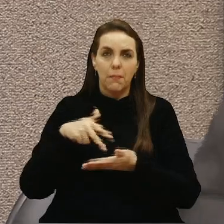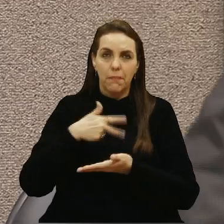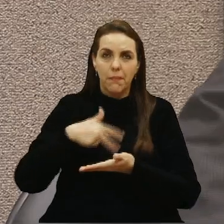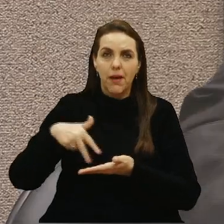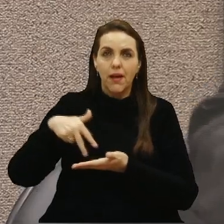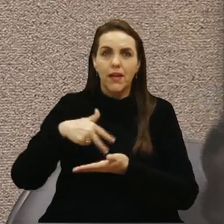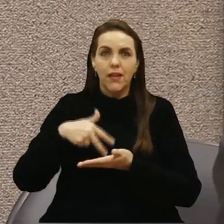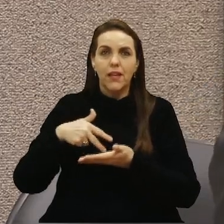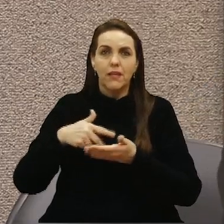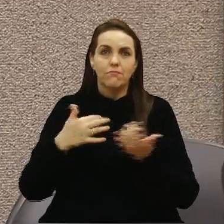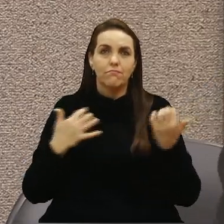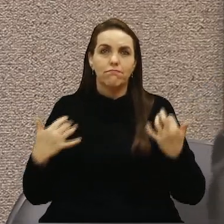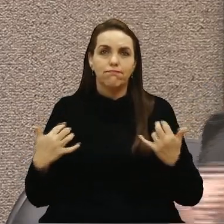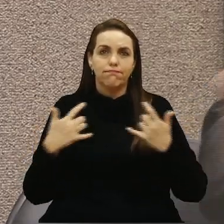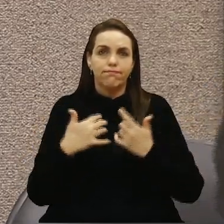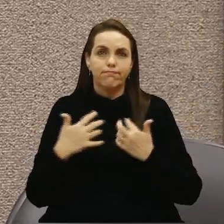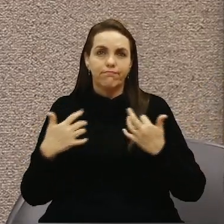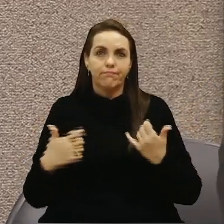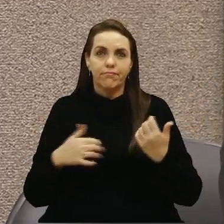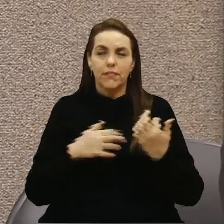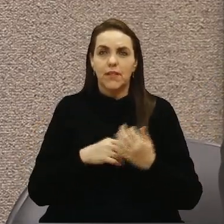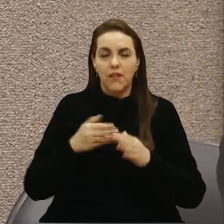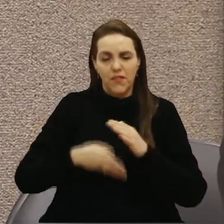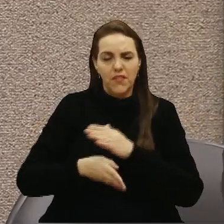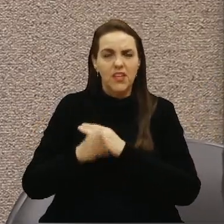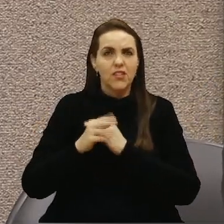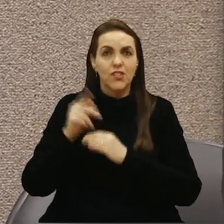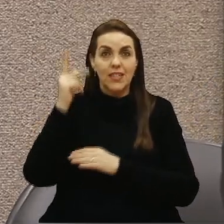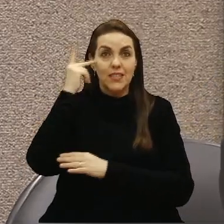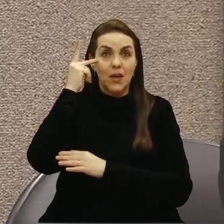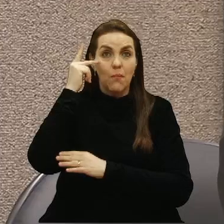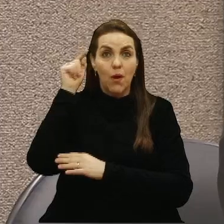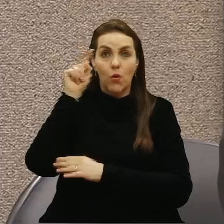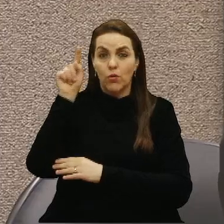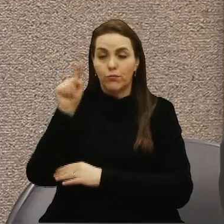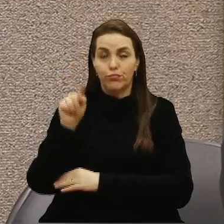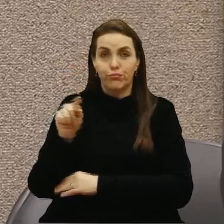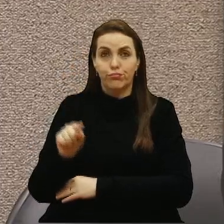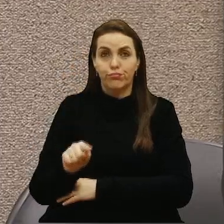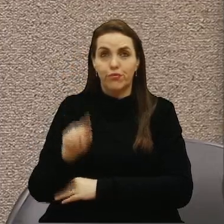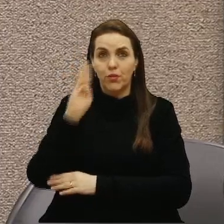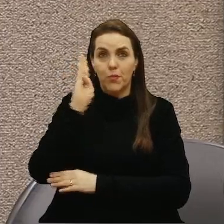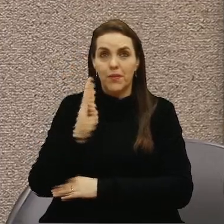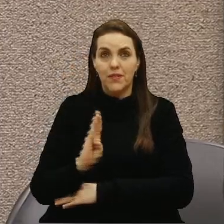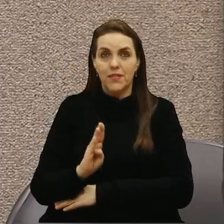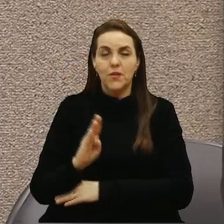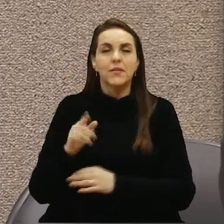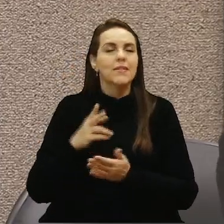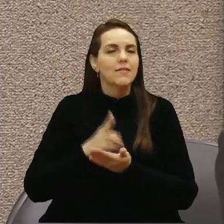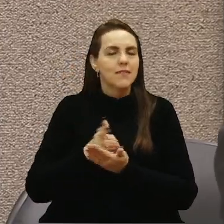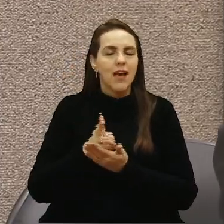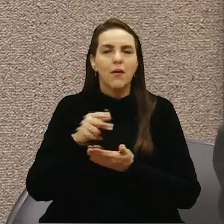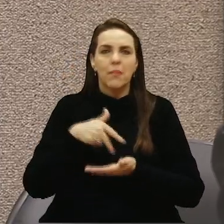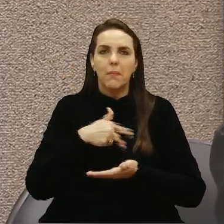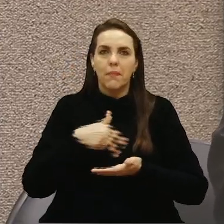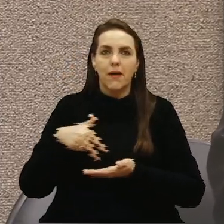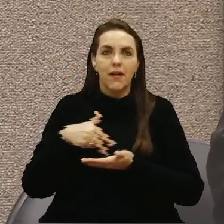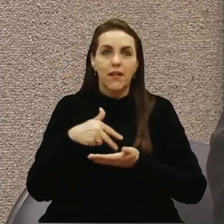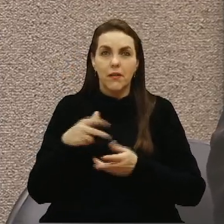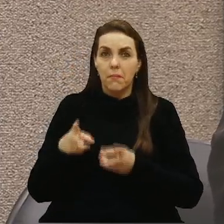esse... do São Paulo para baixo, tocando bailes, e a gente percebe que a cultura gaúcha nunca vai